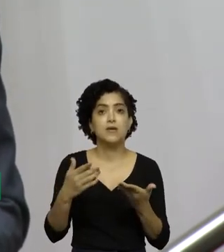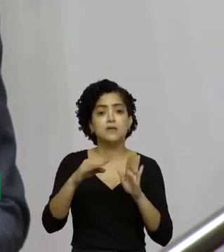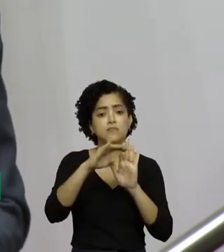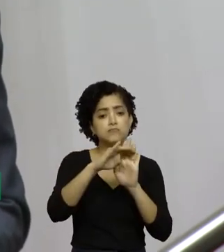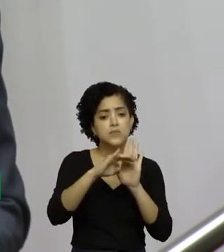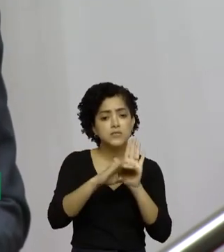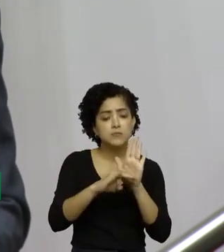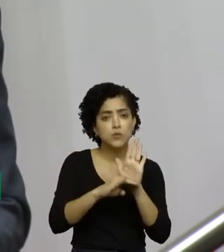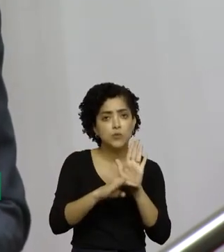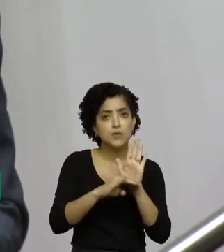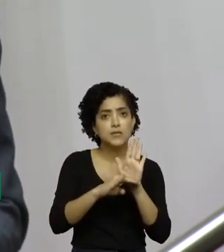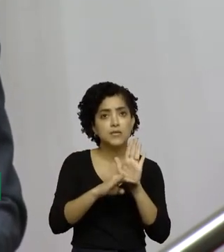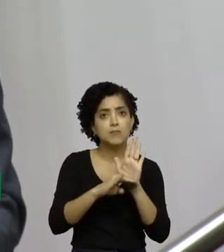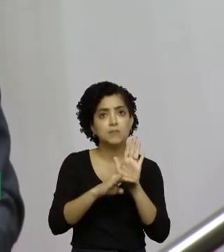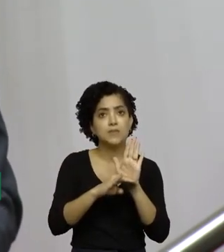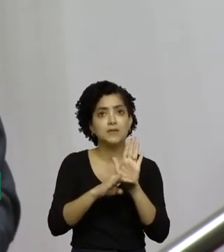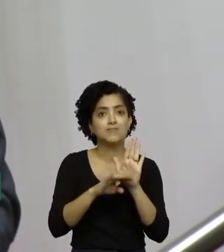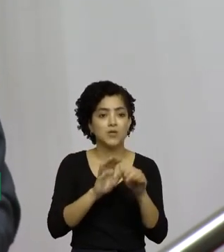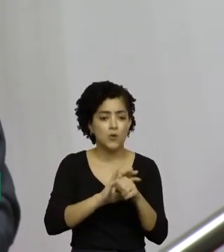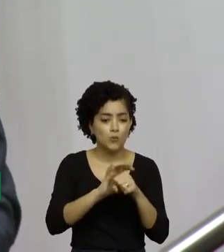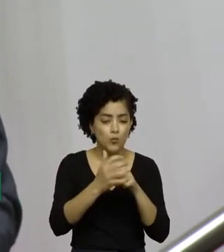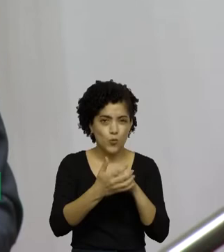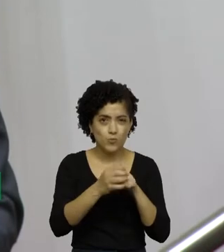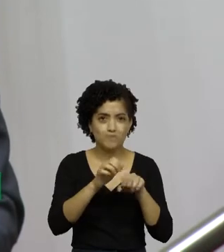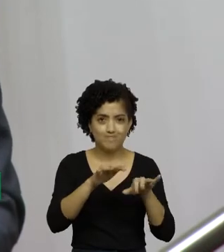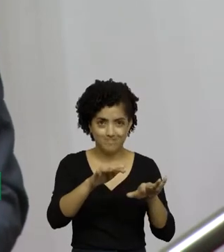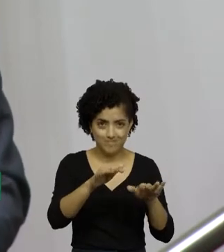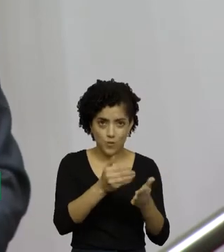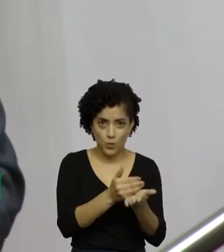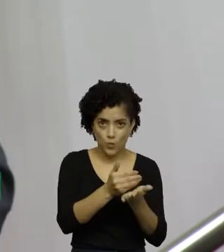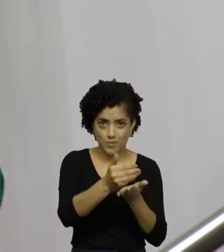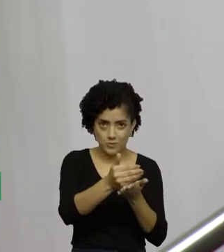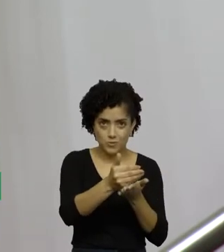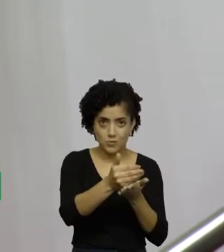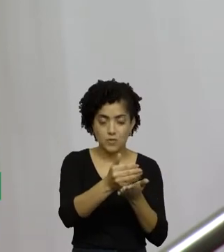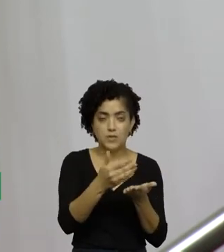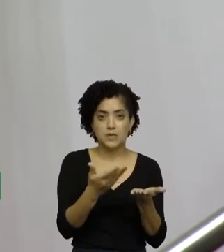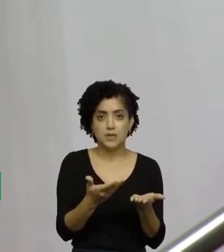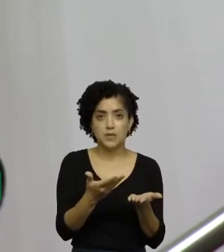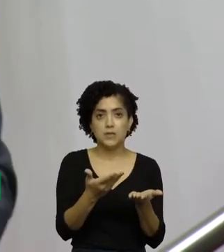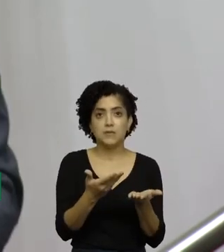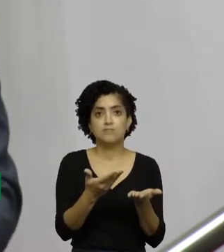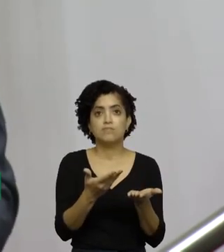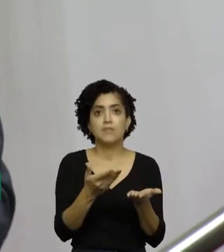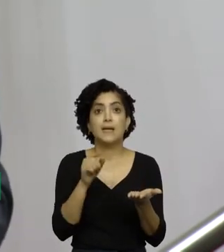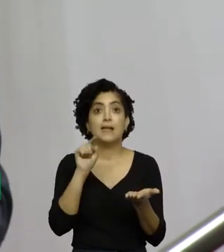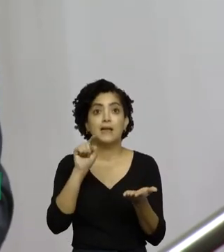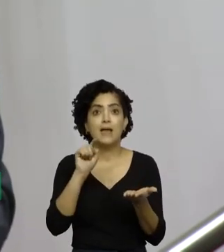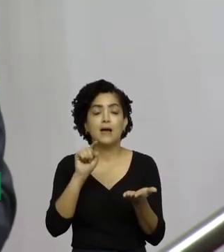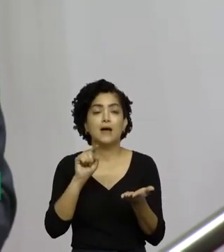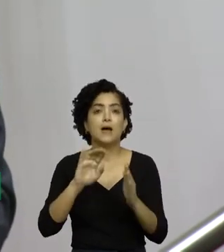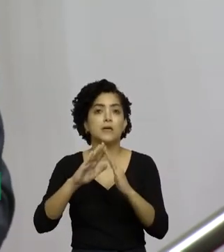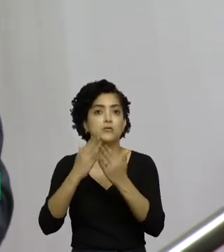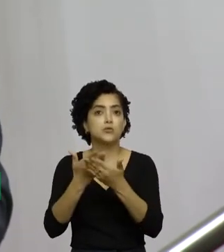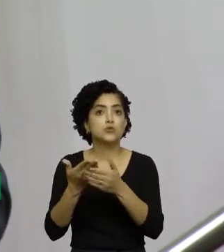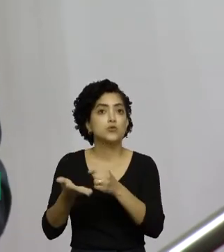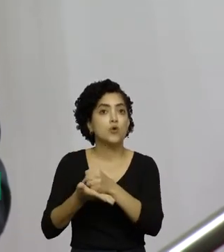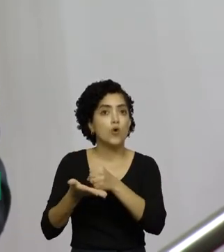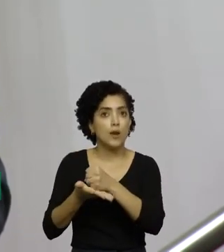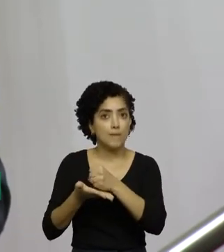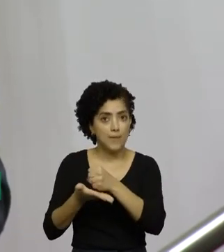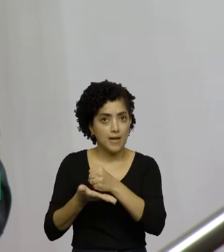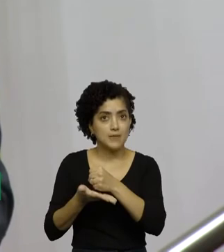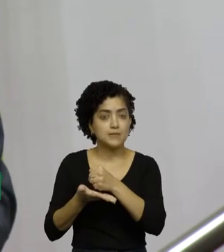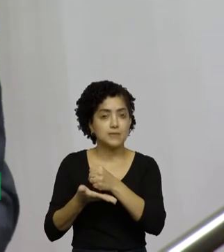início com a Covid-19, onde a escola básica